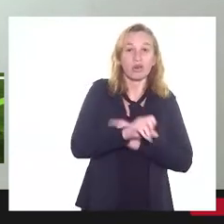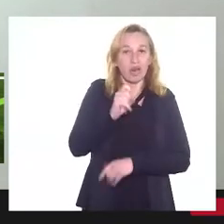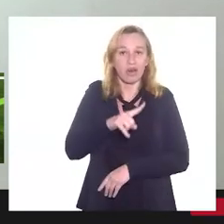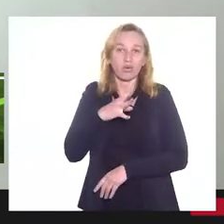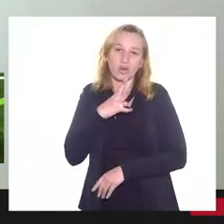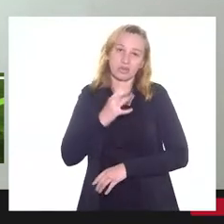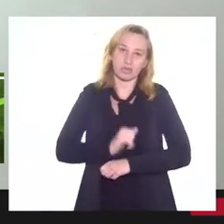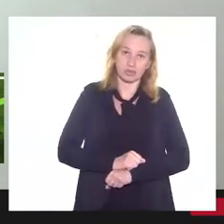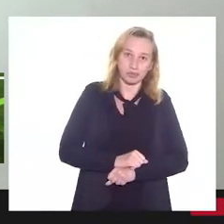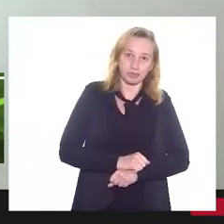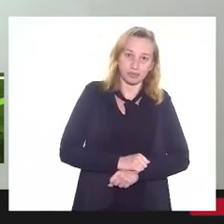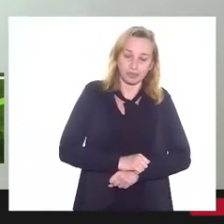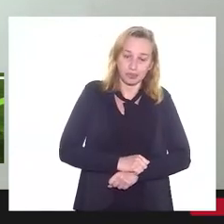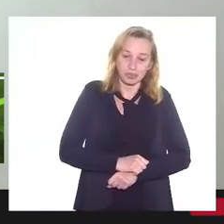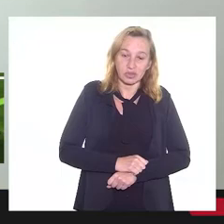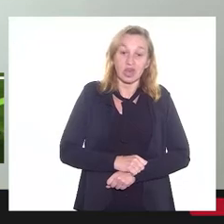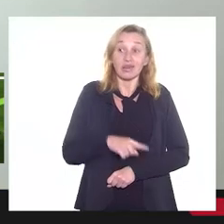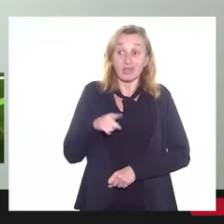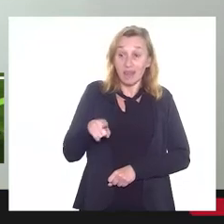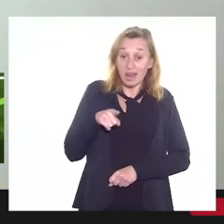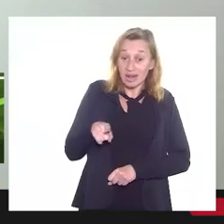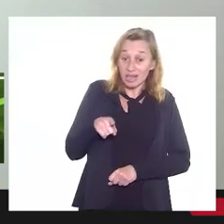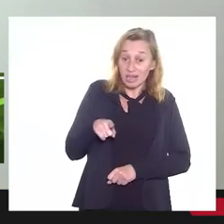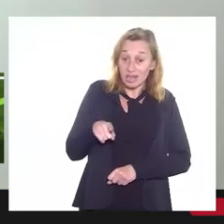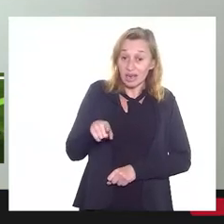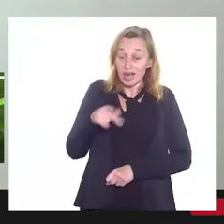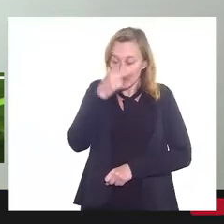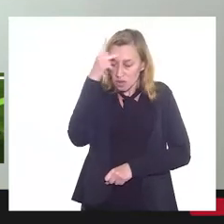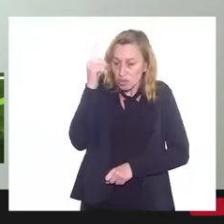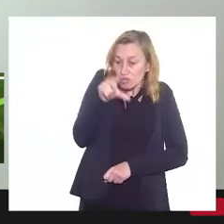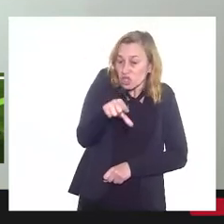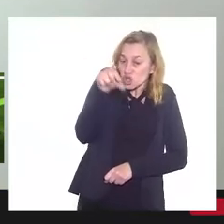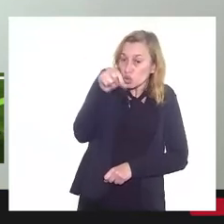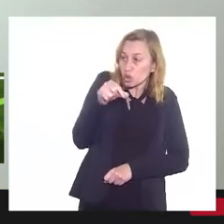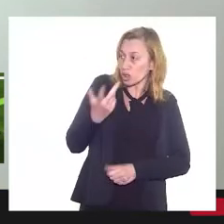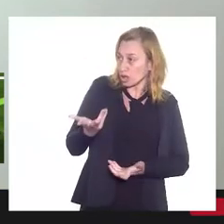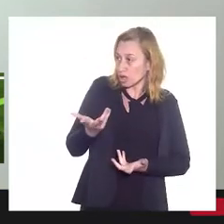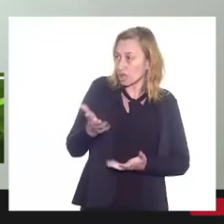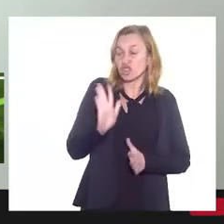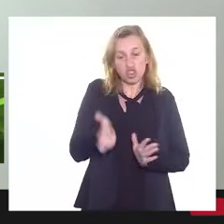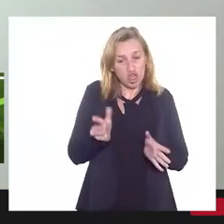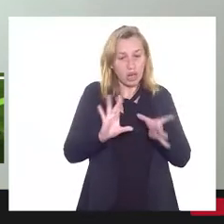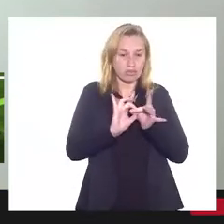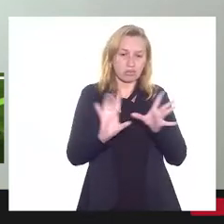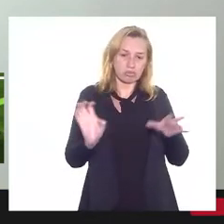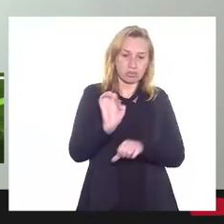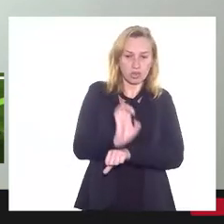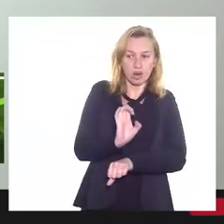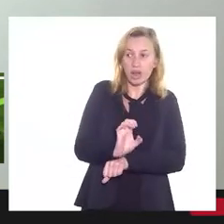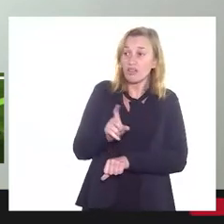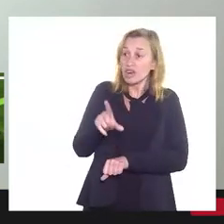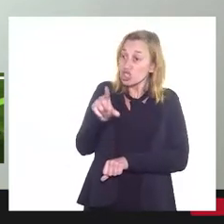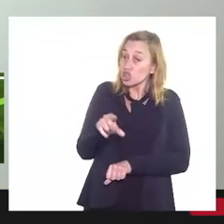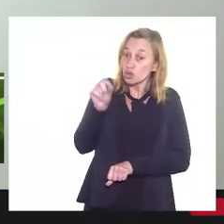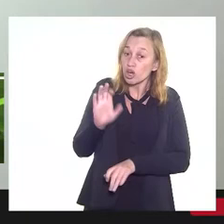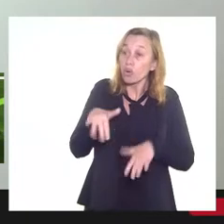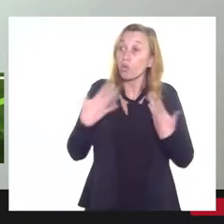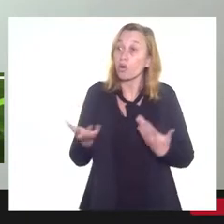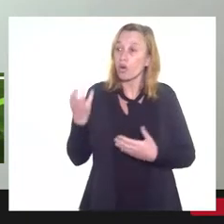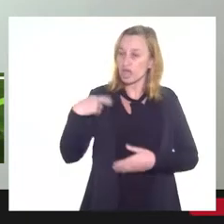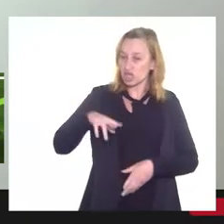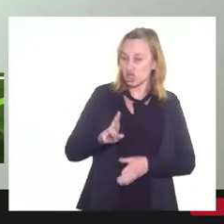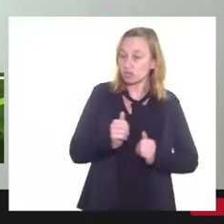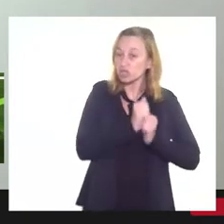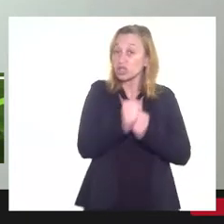um conhecimento da livro devido vai tomar sua decisão já que nós estamos num estado laico ele decidirá Qual a religião